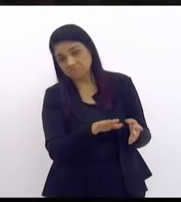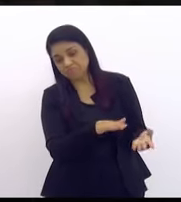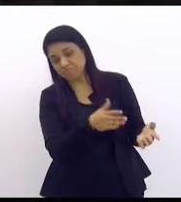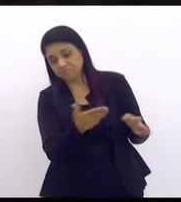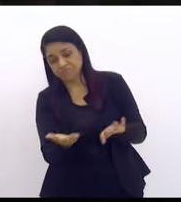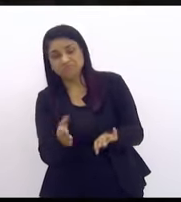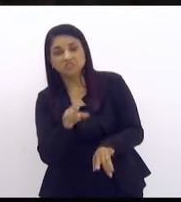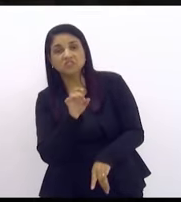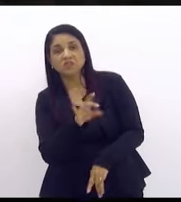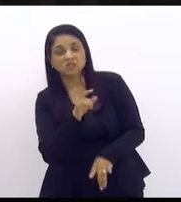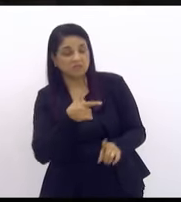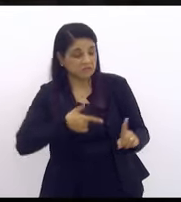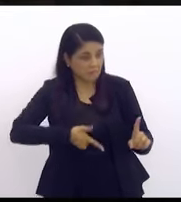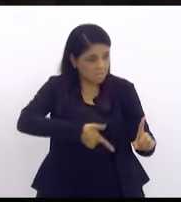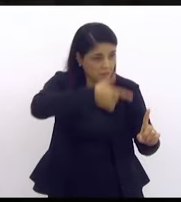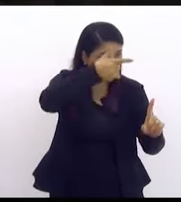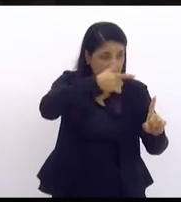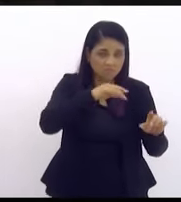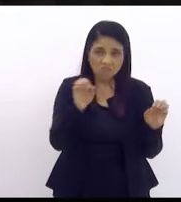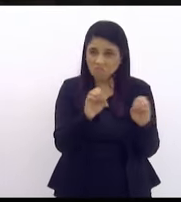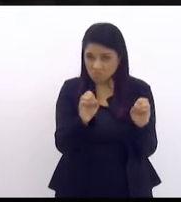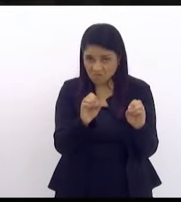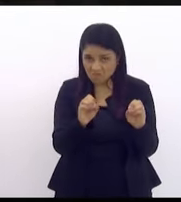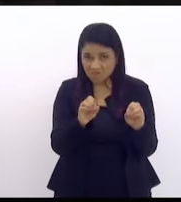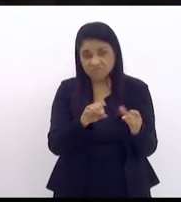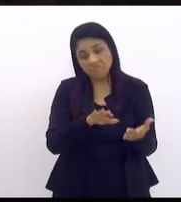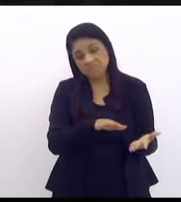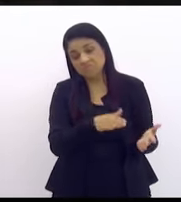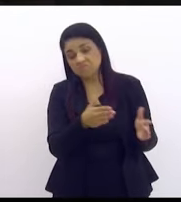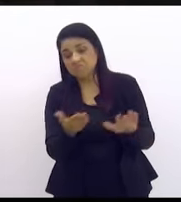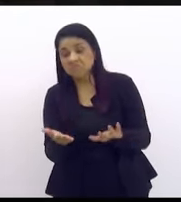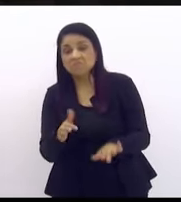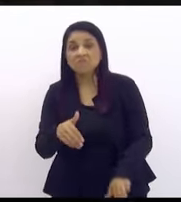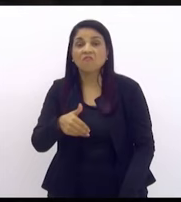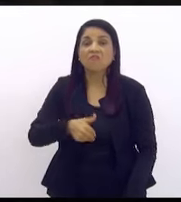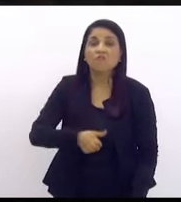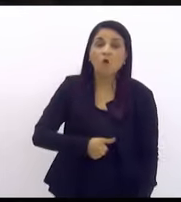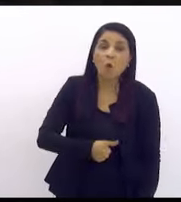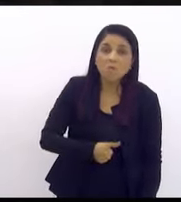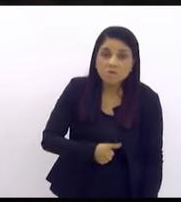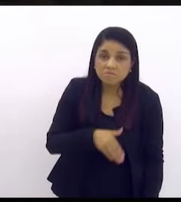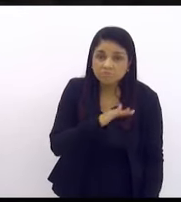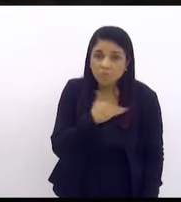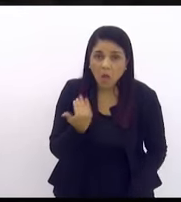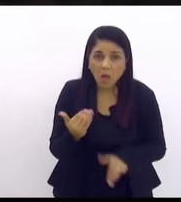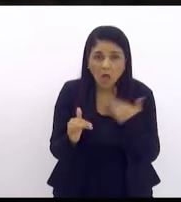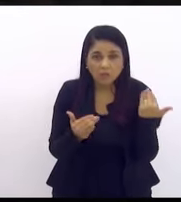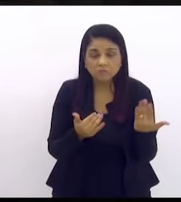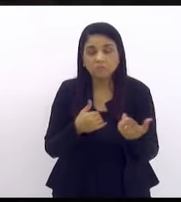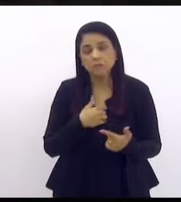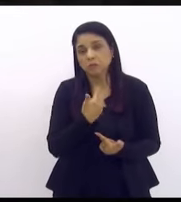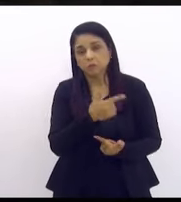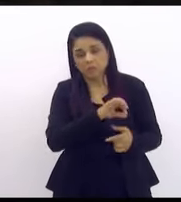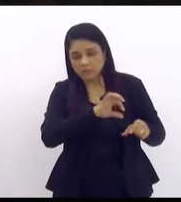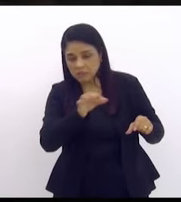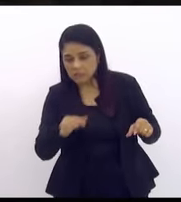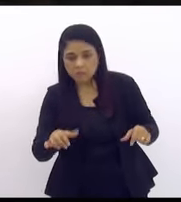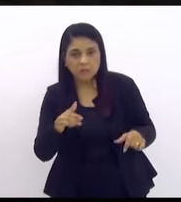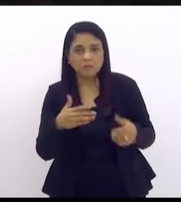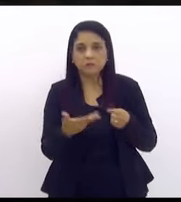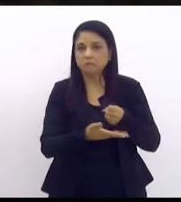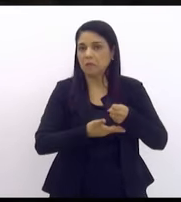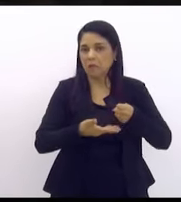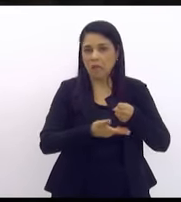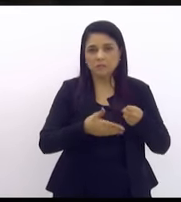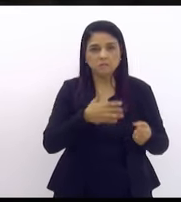ponta de fuzil, deixa morrer de fome, deixa morrer sem acesso a saneamento básico, sem acesso à